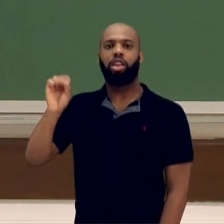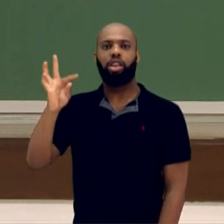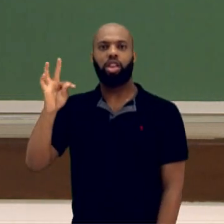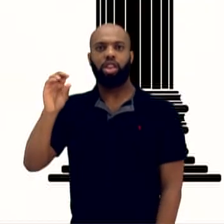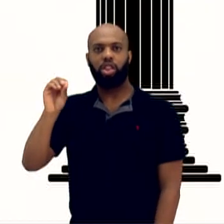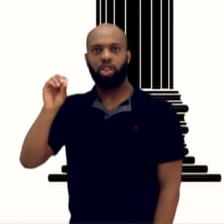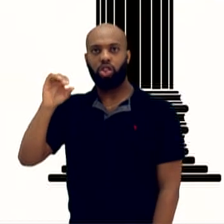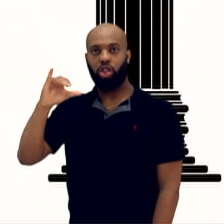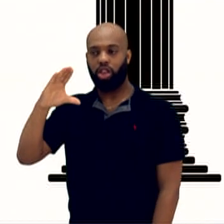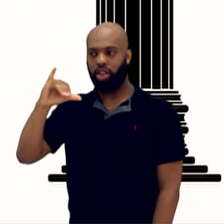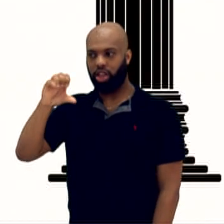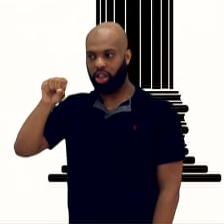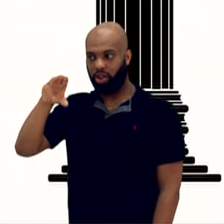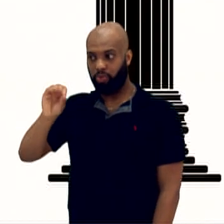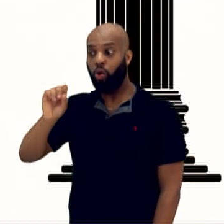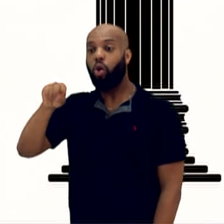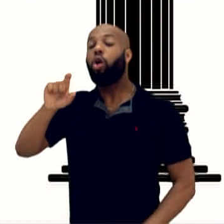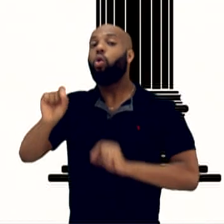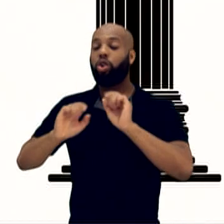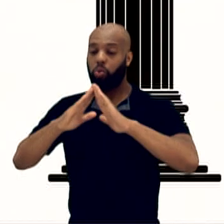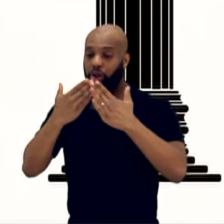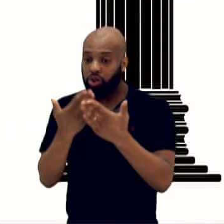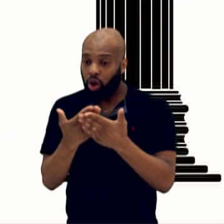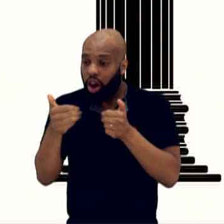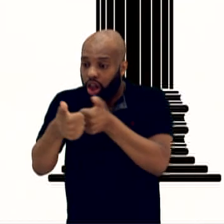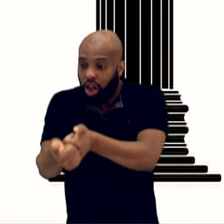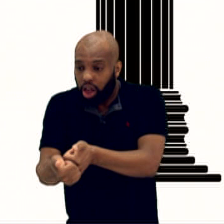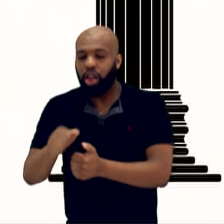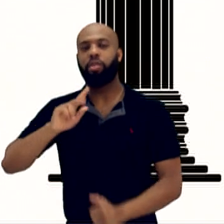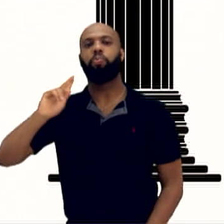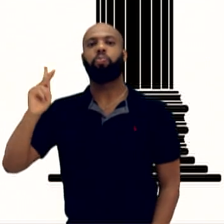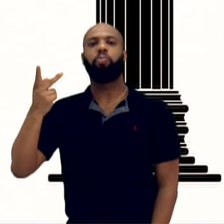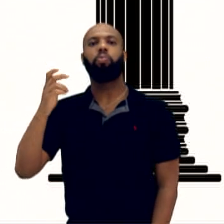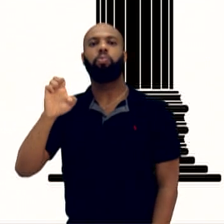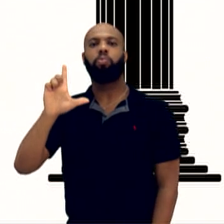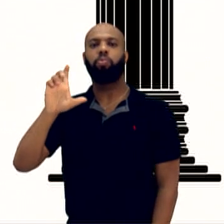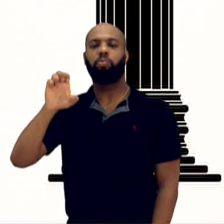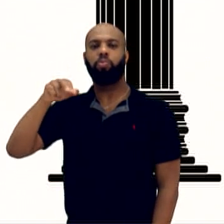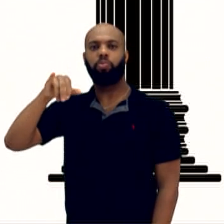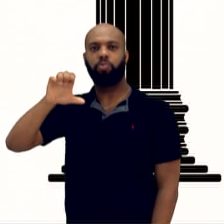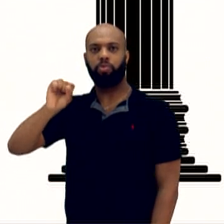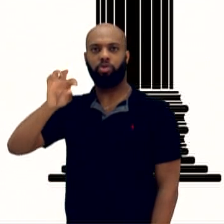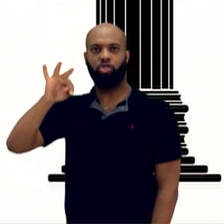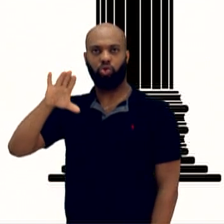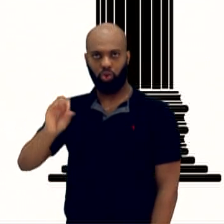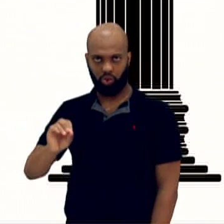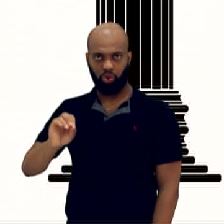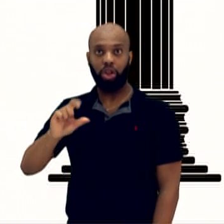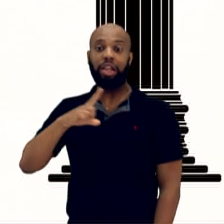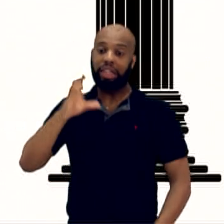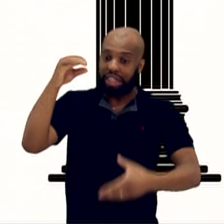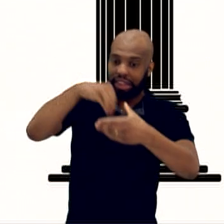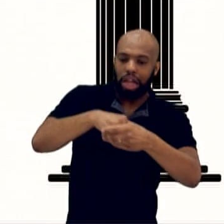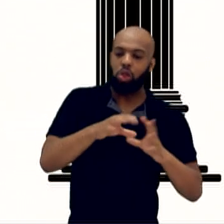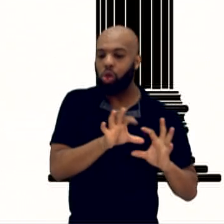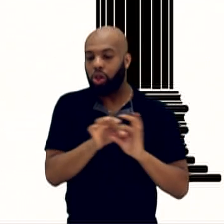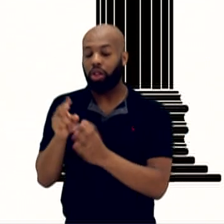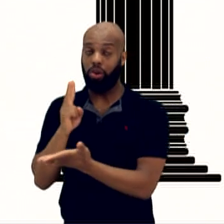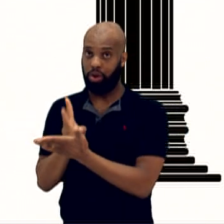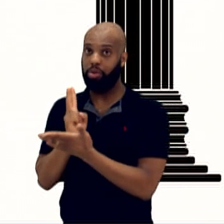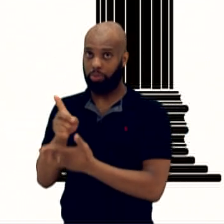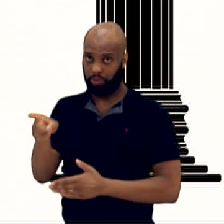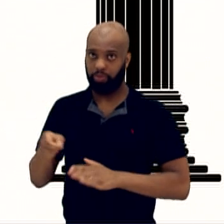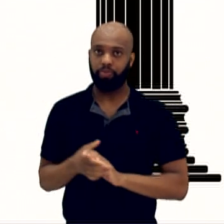ser uma escola helenística, ou seja, uma escola filosófica que está dentro do contexto do helenismo,